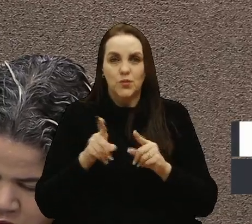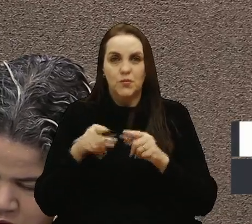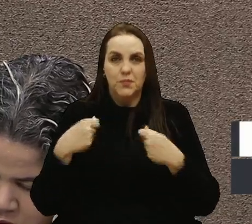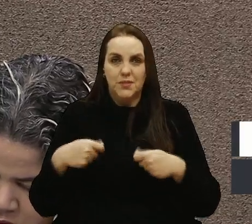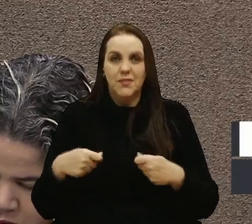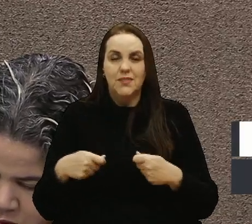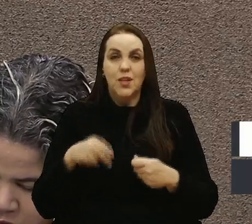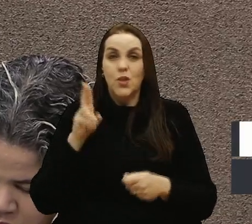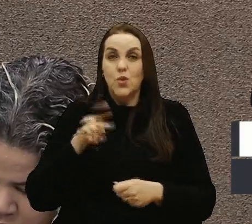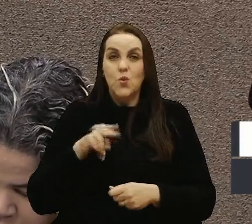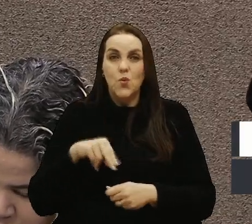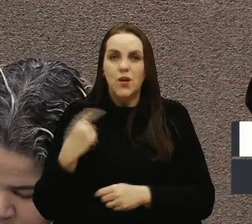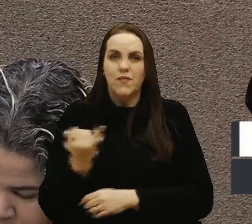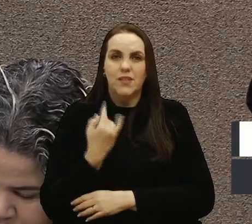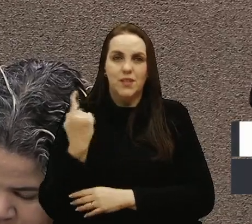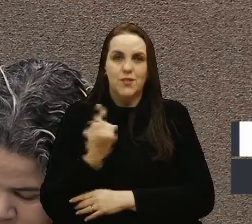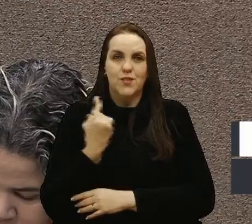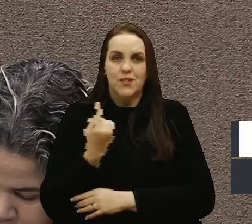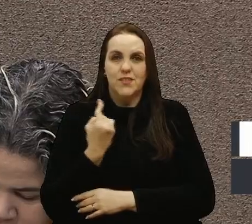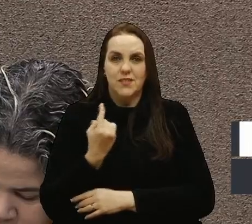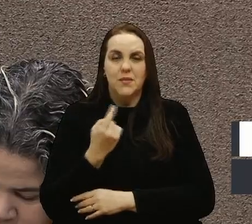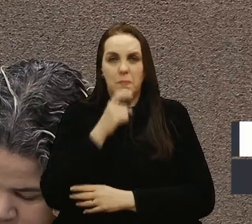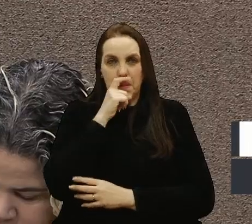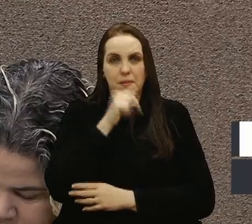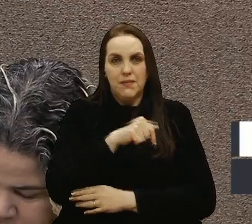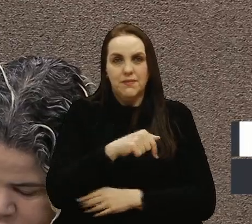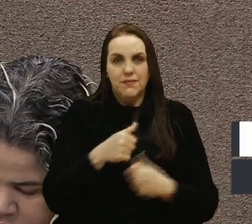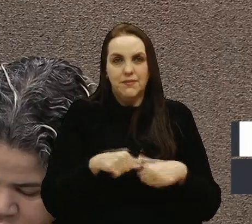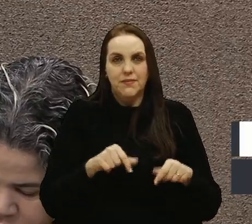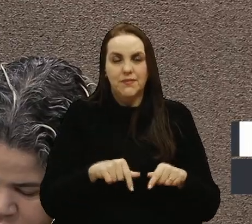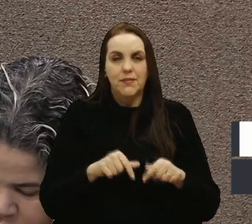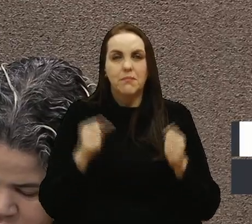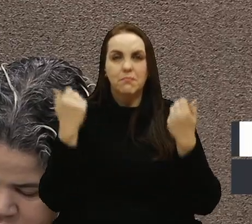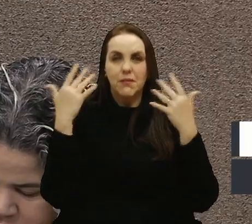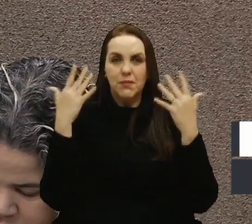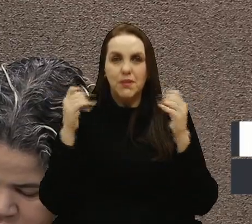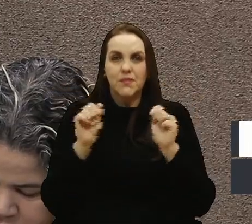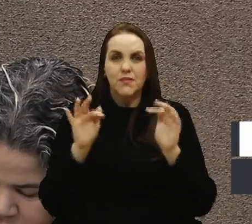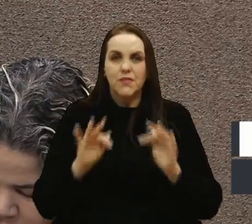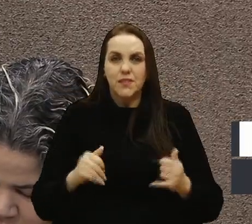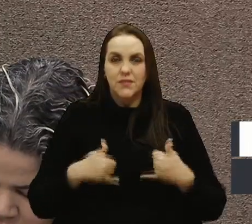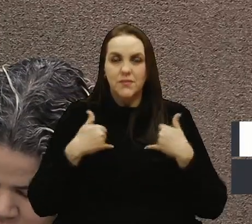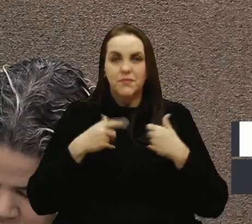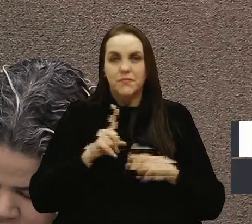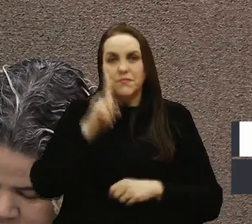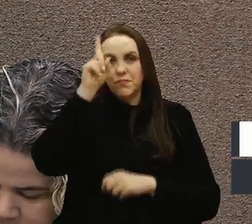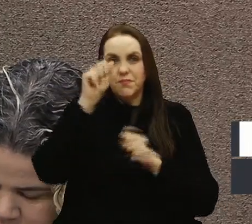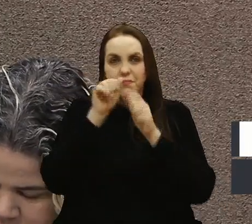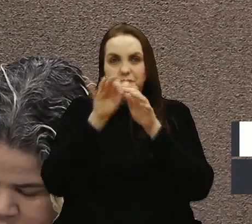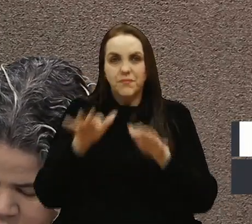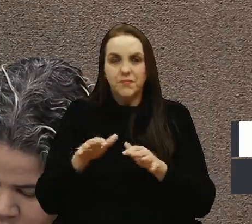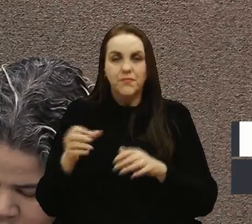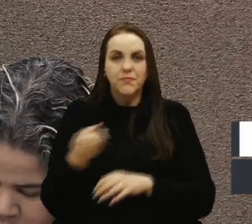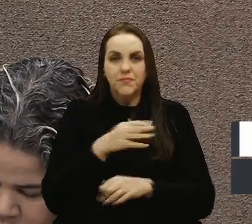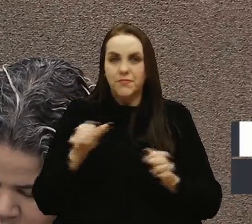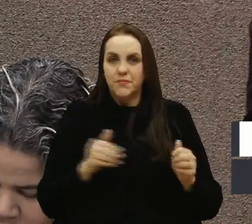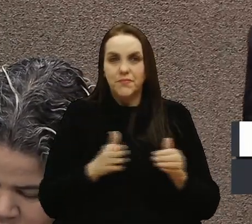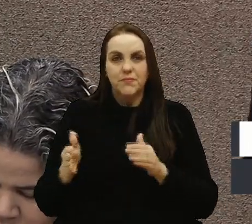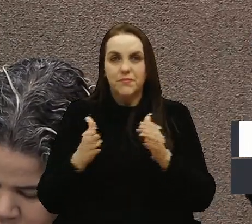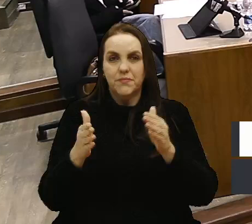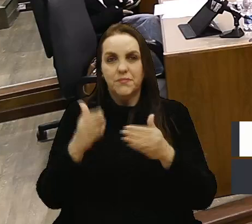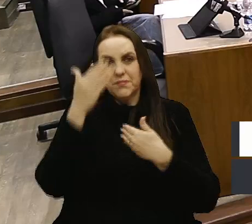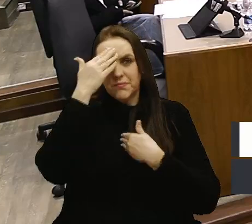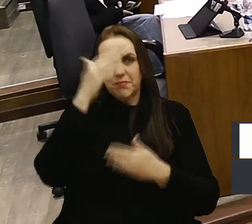que tu nunca estarás sozinho enquanto o Pai está aqui. Parabéns, feliz aniversário, e que Deus te abençoe na tua nova jornada. Obrigado,